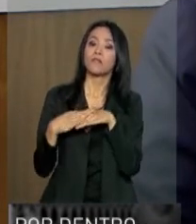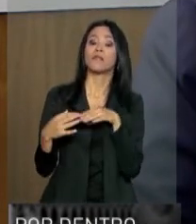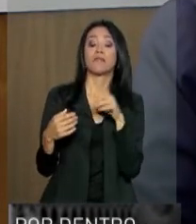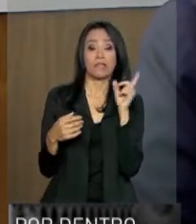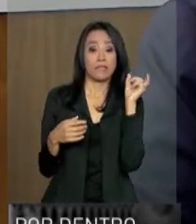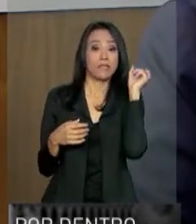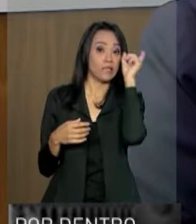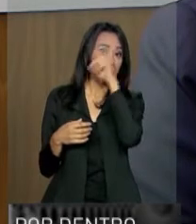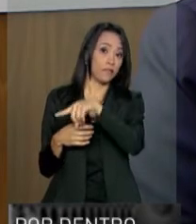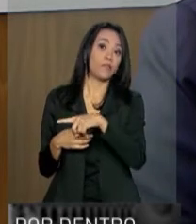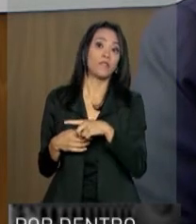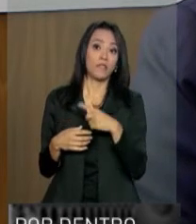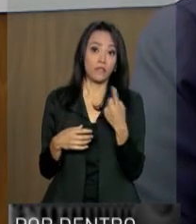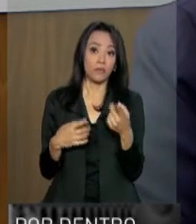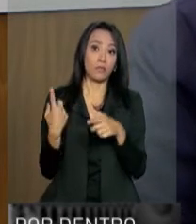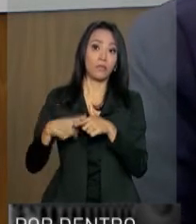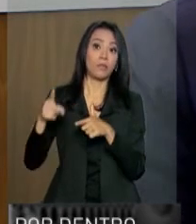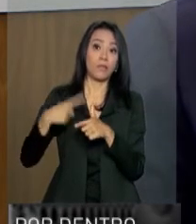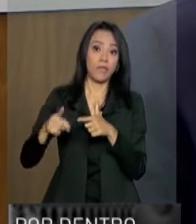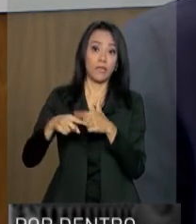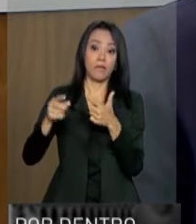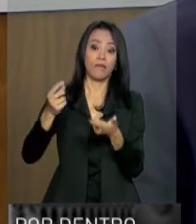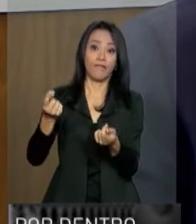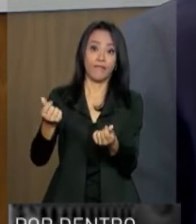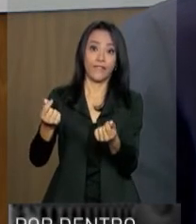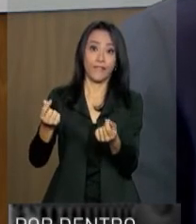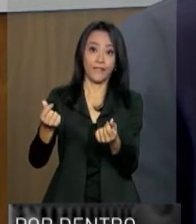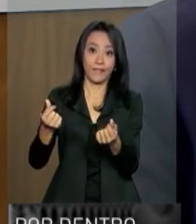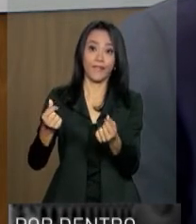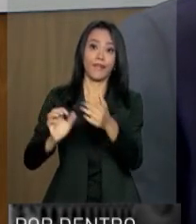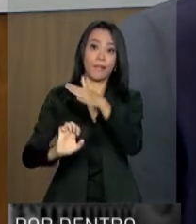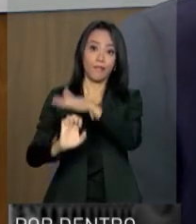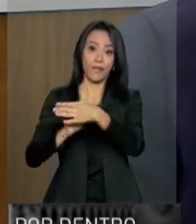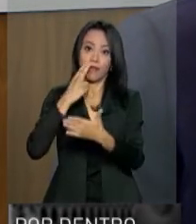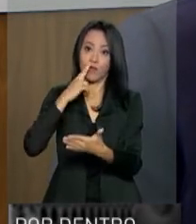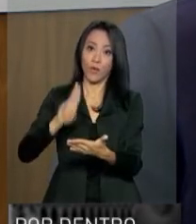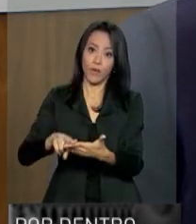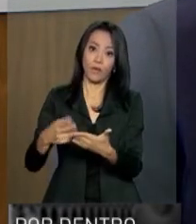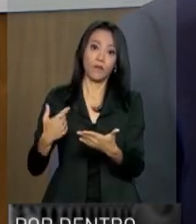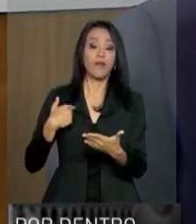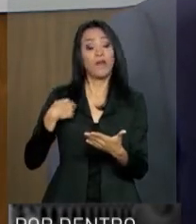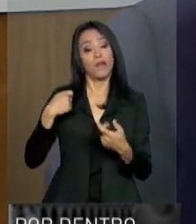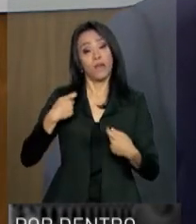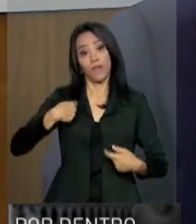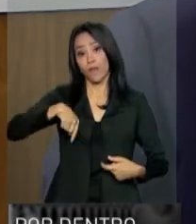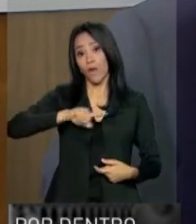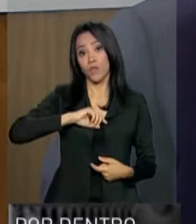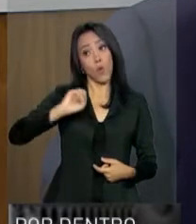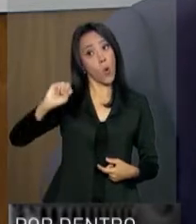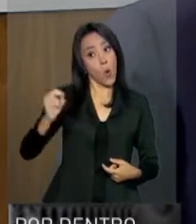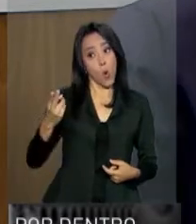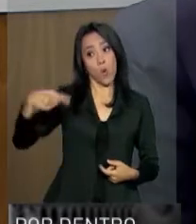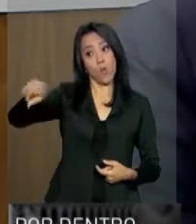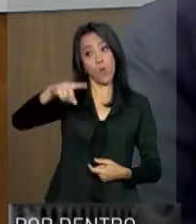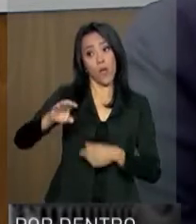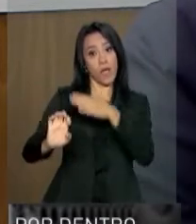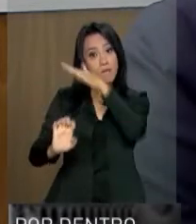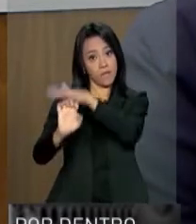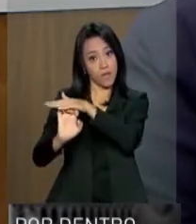financeira que vive os correios e vale registrar que nós não temos saída ou os correios